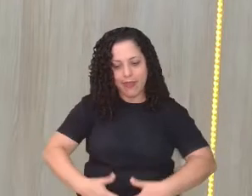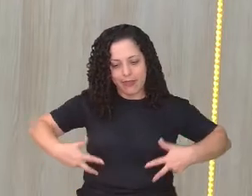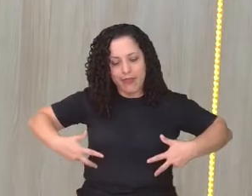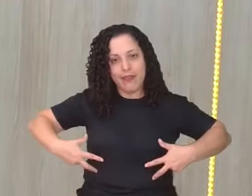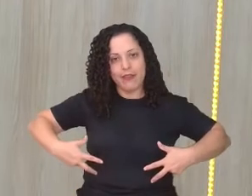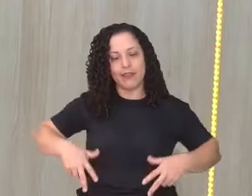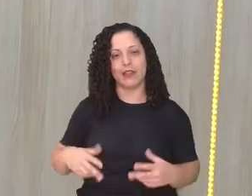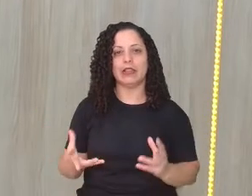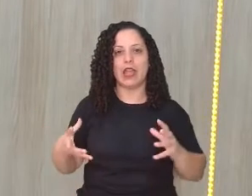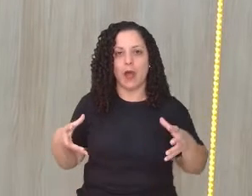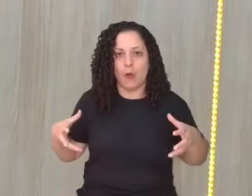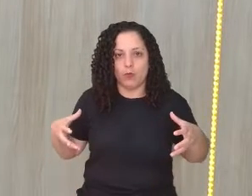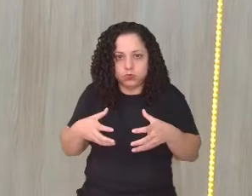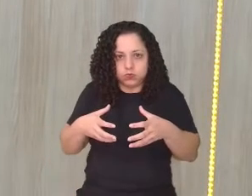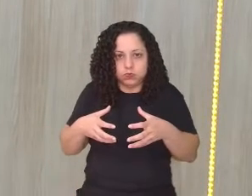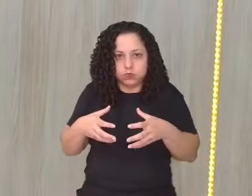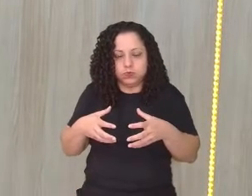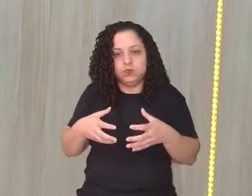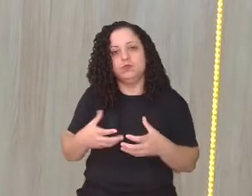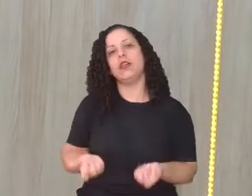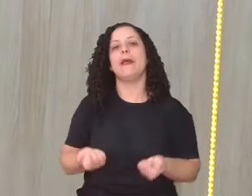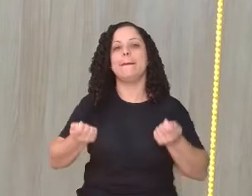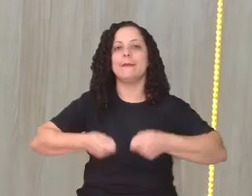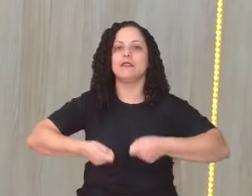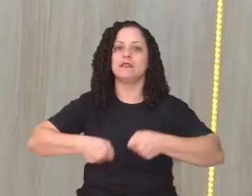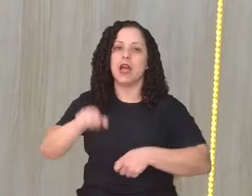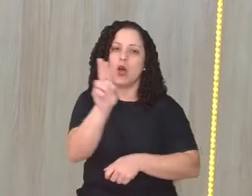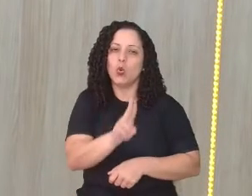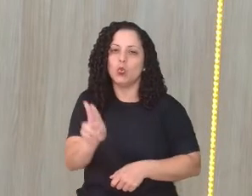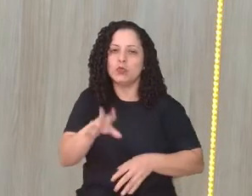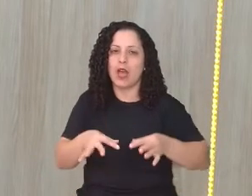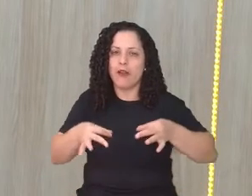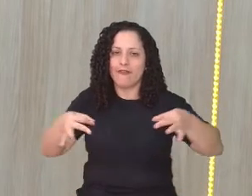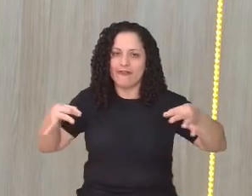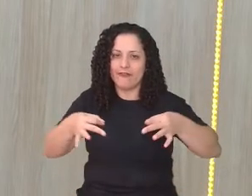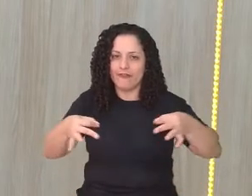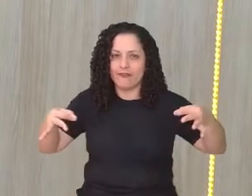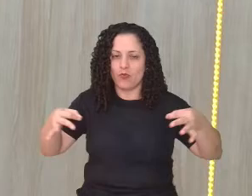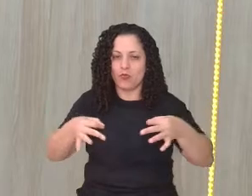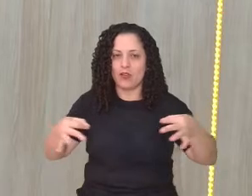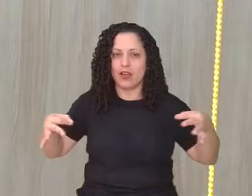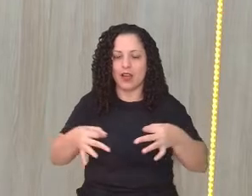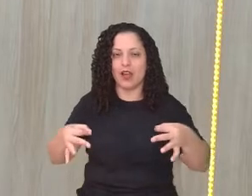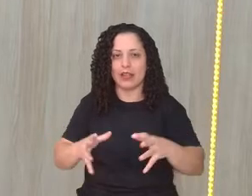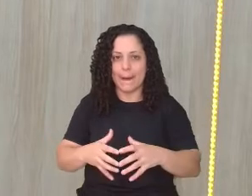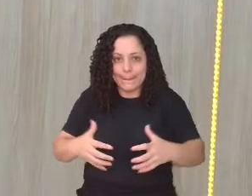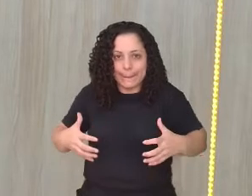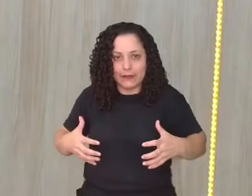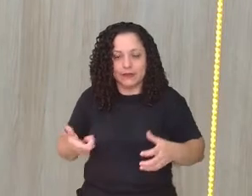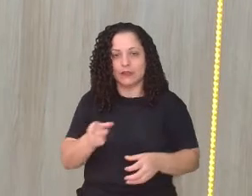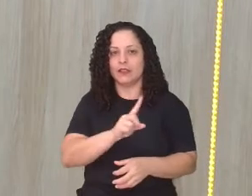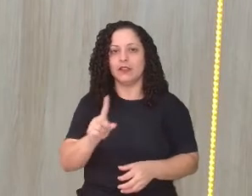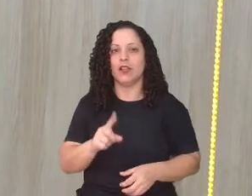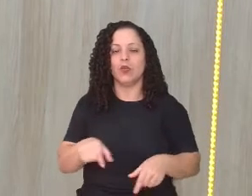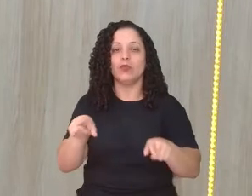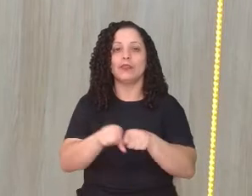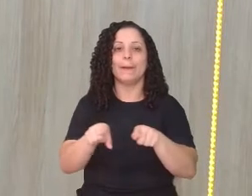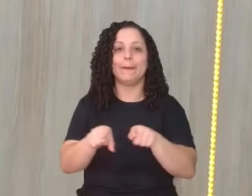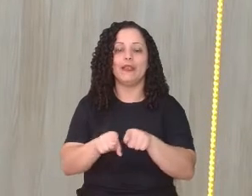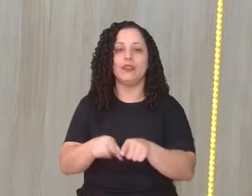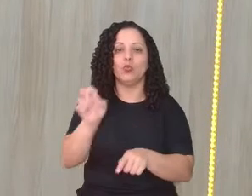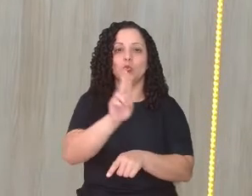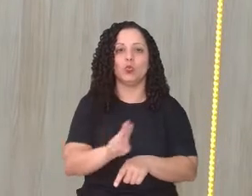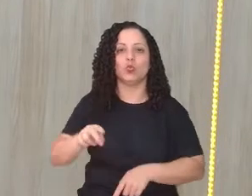Normalmente, as pessoas, os médicos recomendam uma cueca mais folgada, né, que não esteja tão apertada. Calças que não apertem